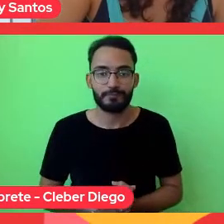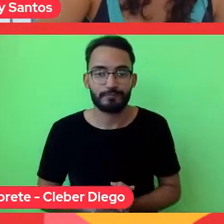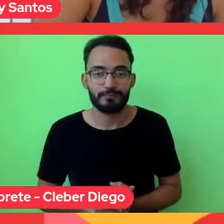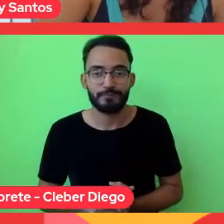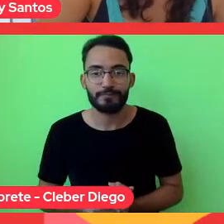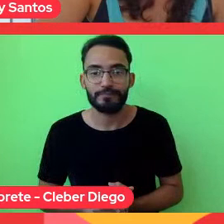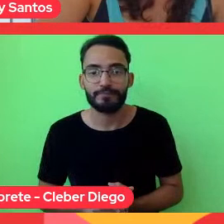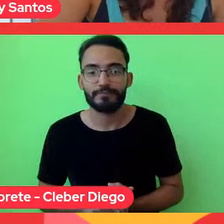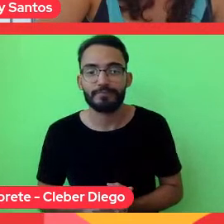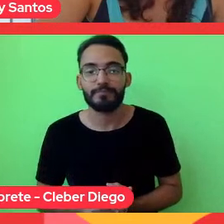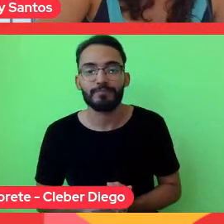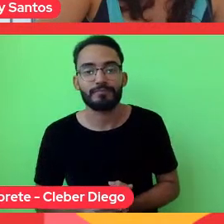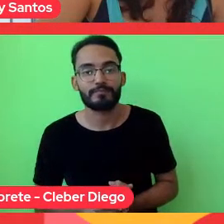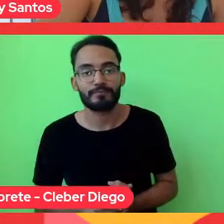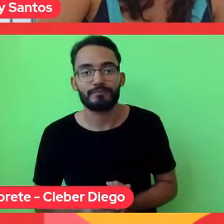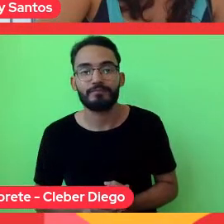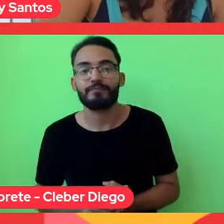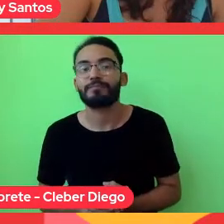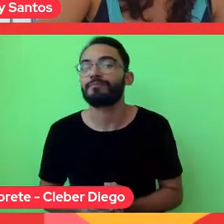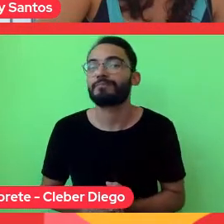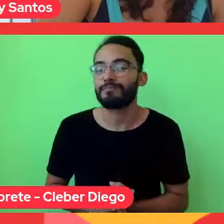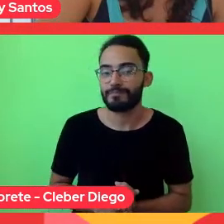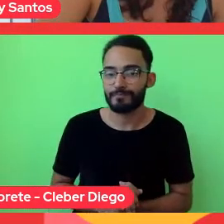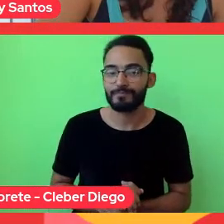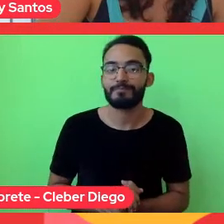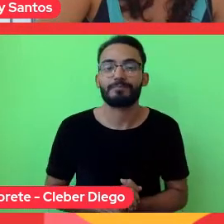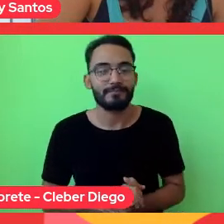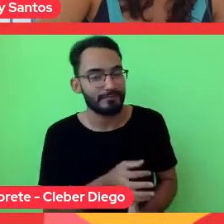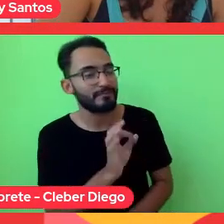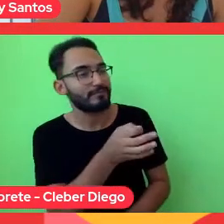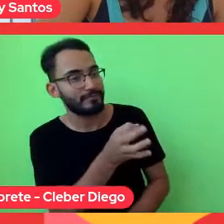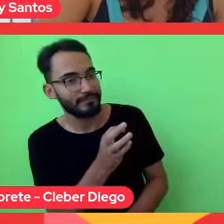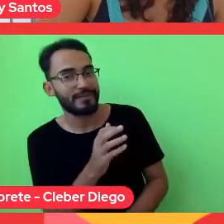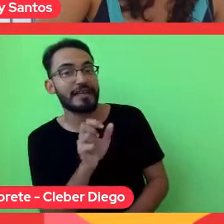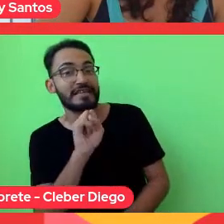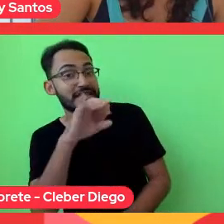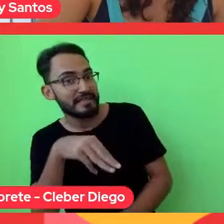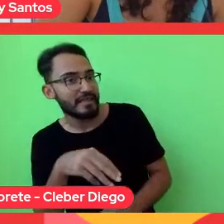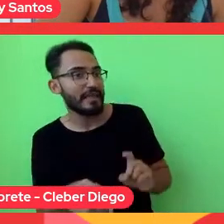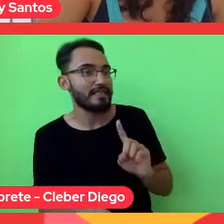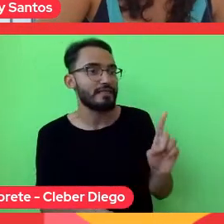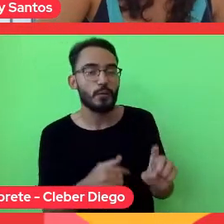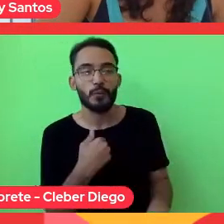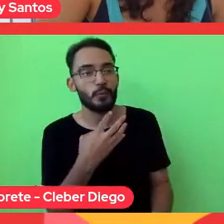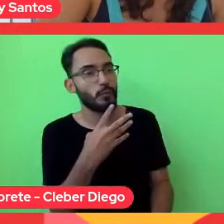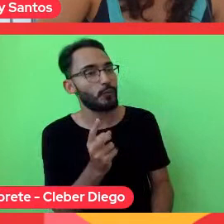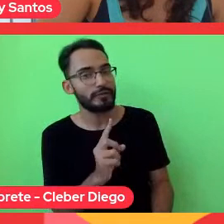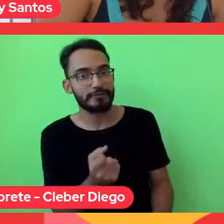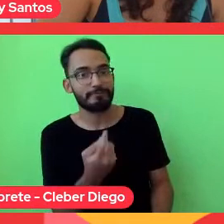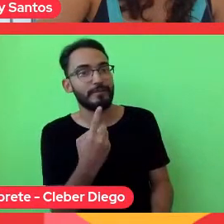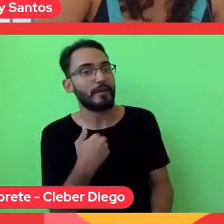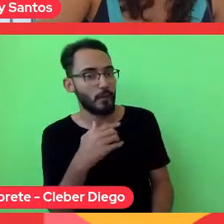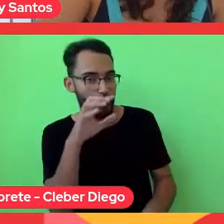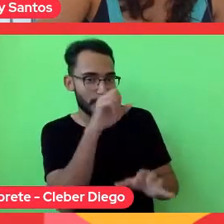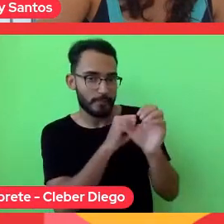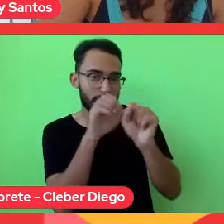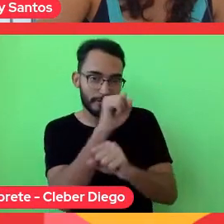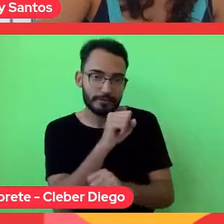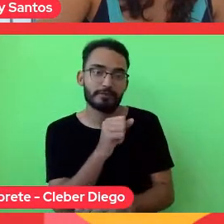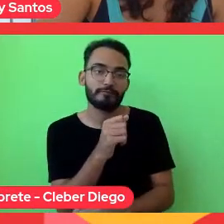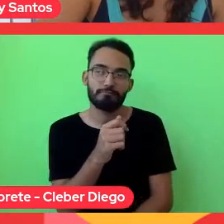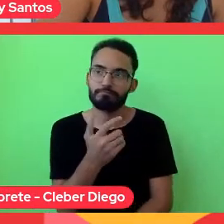Não é? Eu também. Você sabe que eu não conhecia esse exercício do sim ou não, não. Eu aprendi a falar